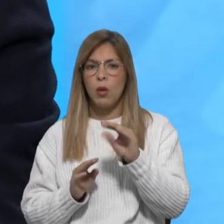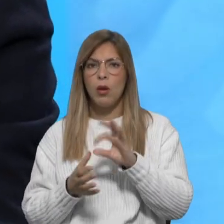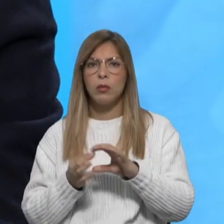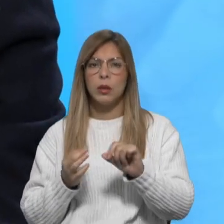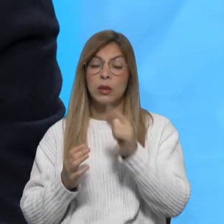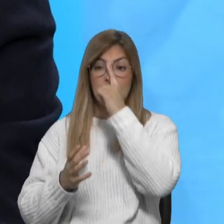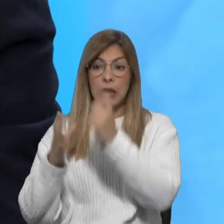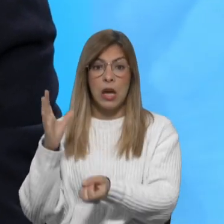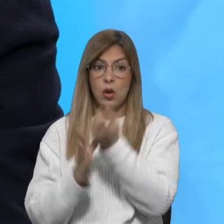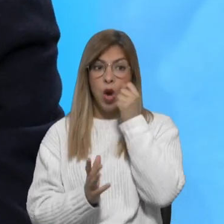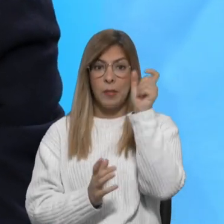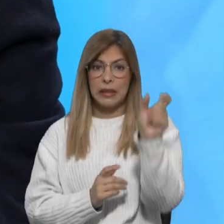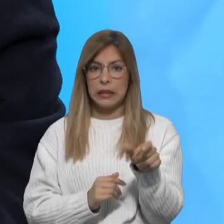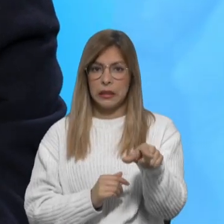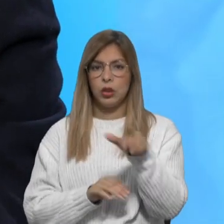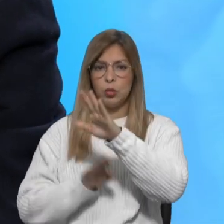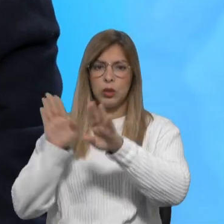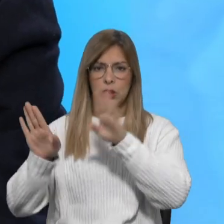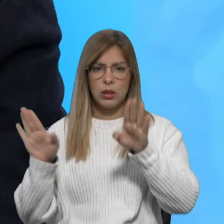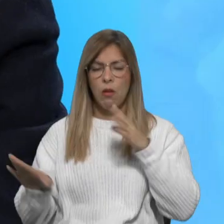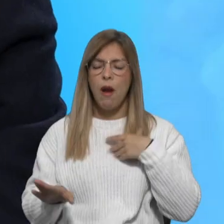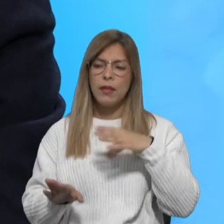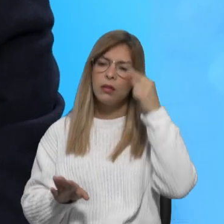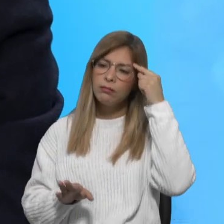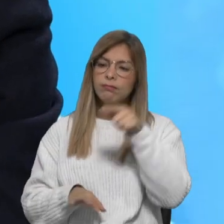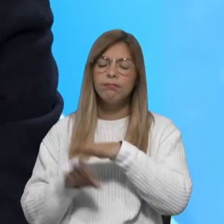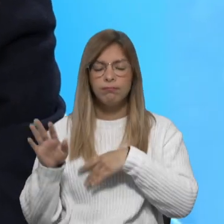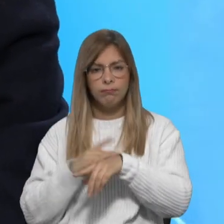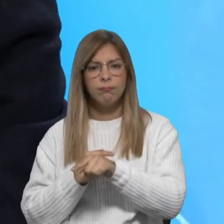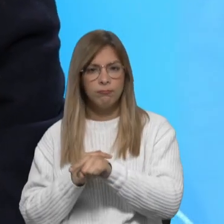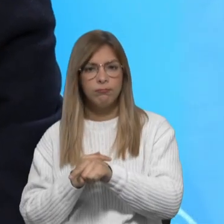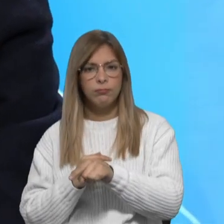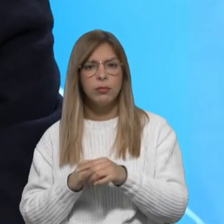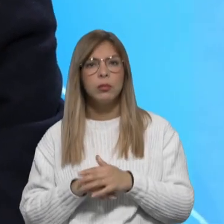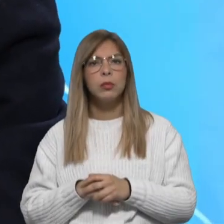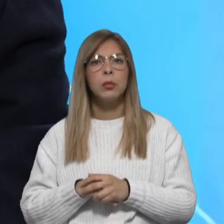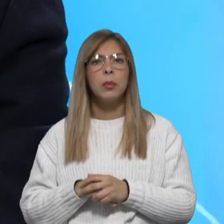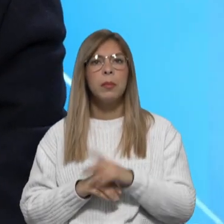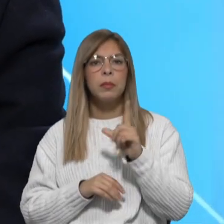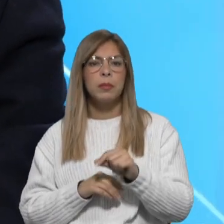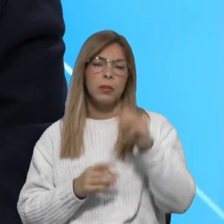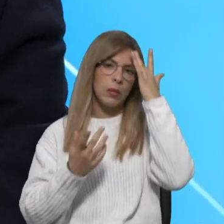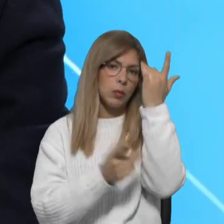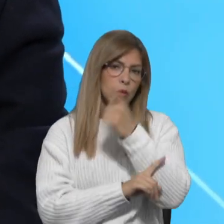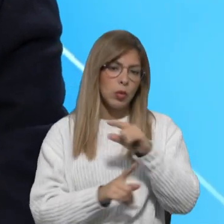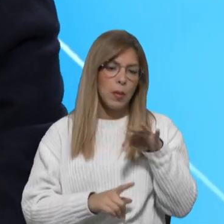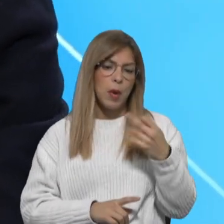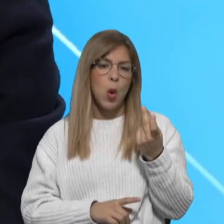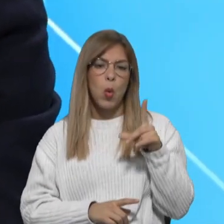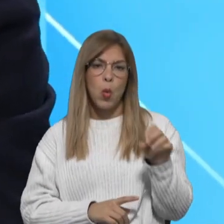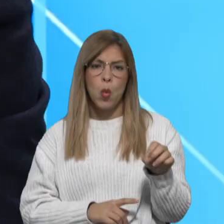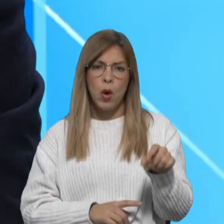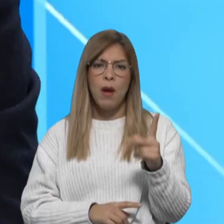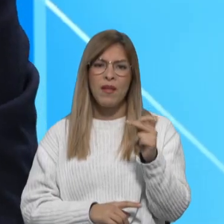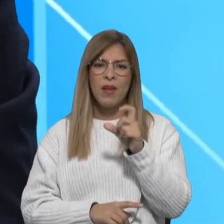dessa exposição e, portanto, tem alguma ideia já do que é possível ser feito. Depois temos o professor Paulo Novaes, que é talvez, não vou